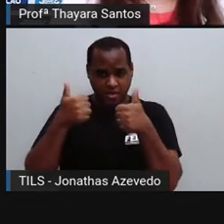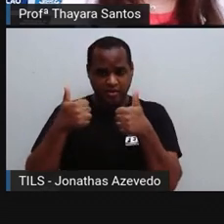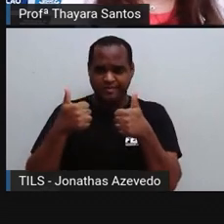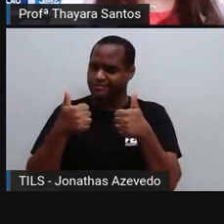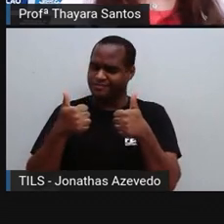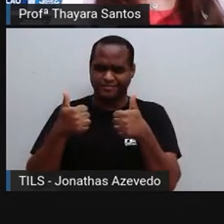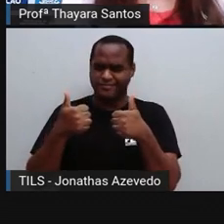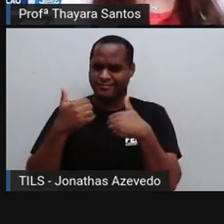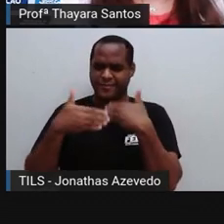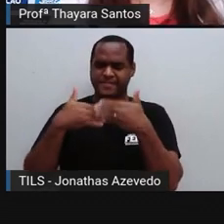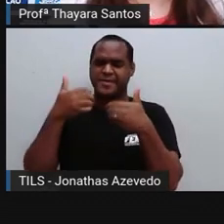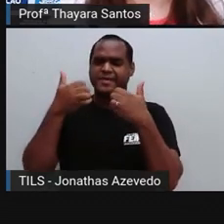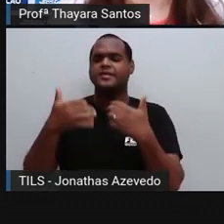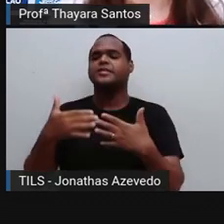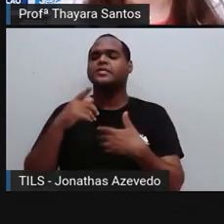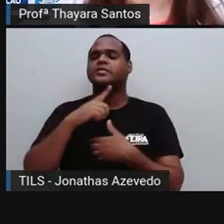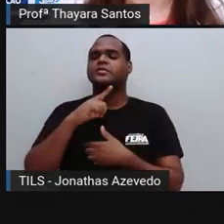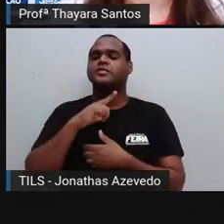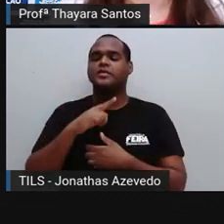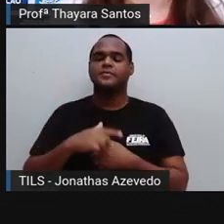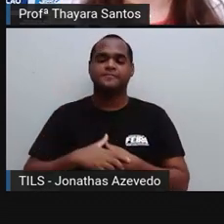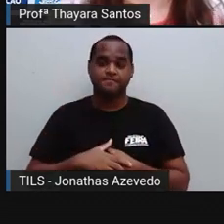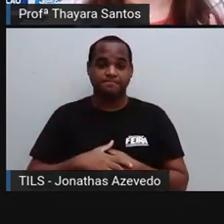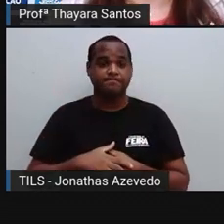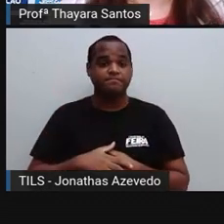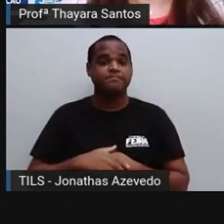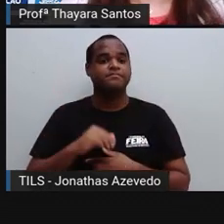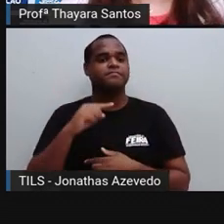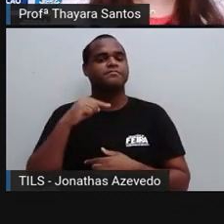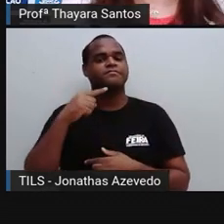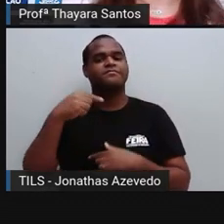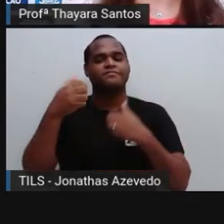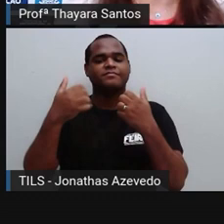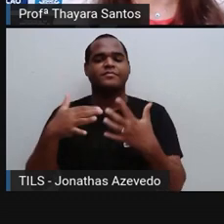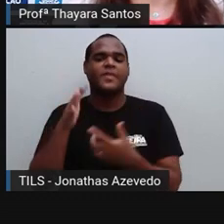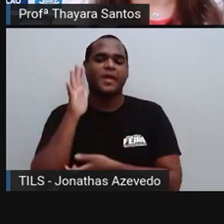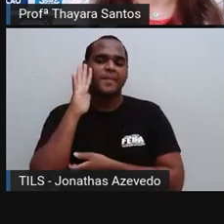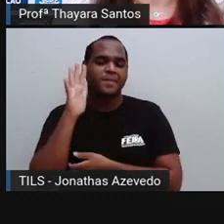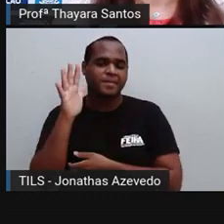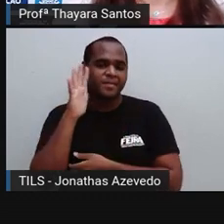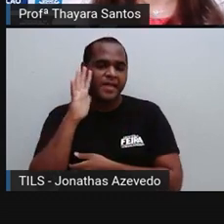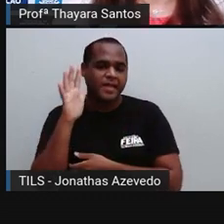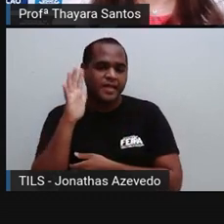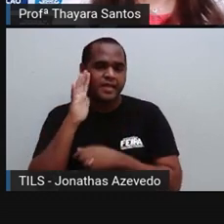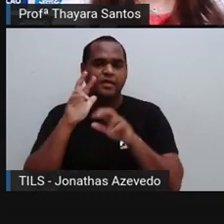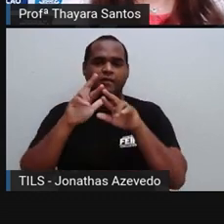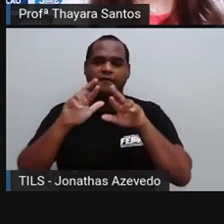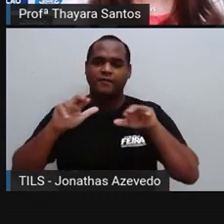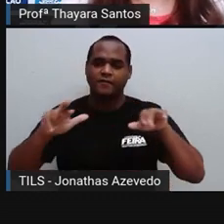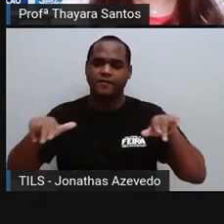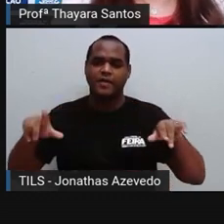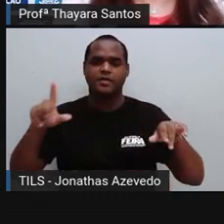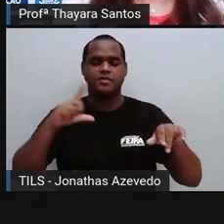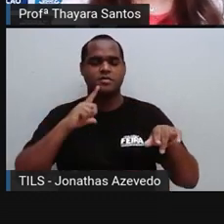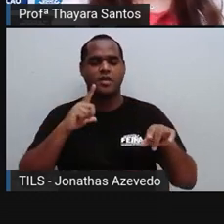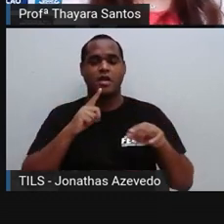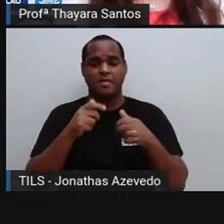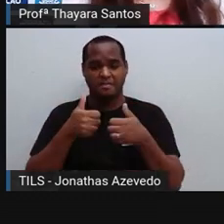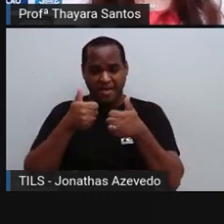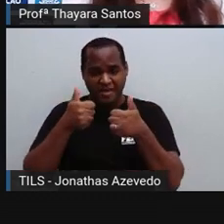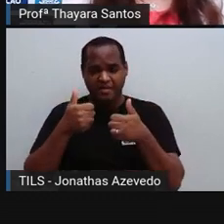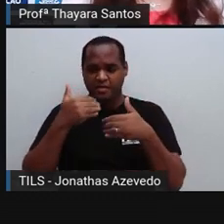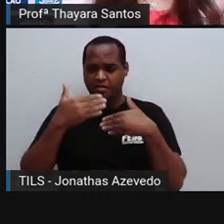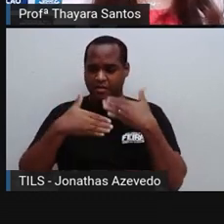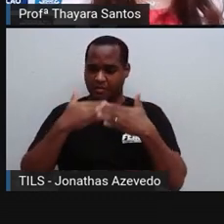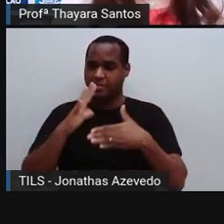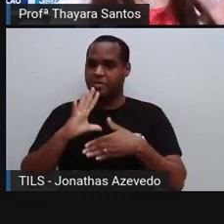aquelas pessoas? Então a gente tem que pensar essas coisas, sabe? E não vale a pena correr